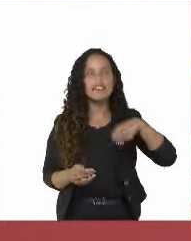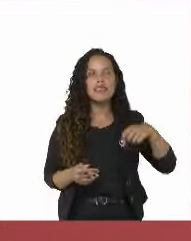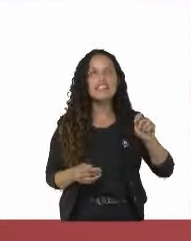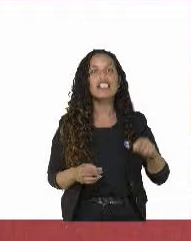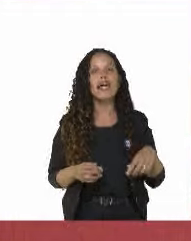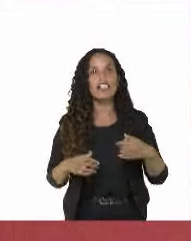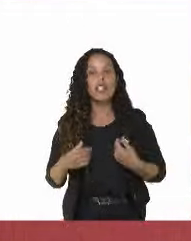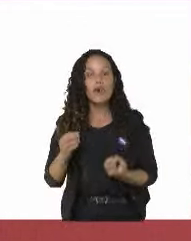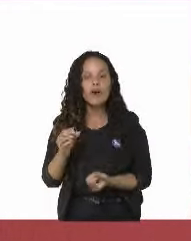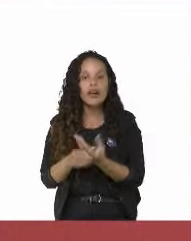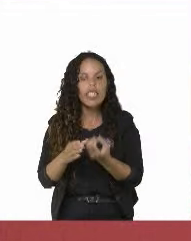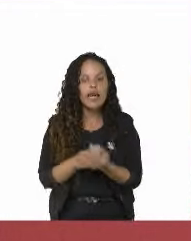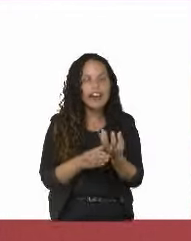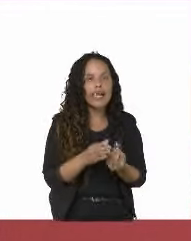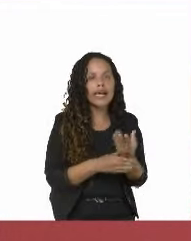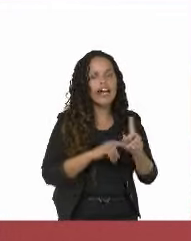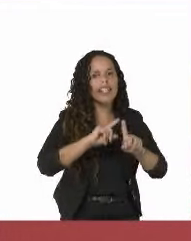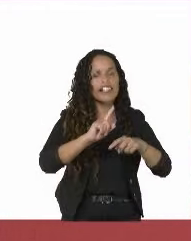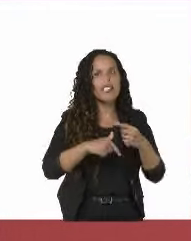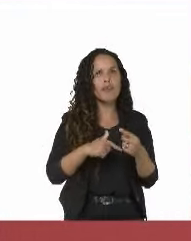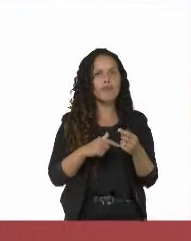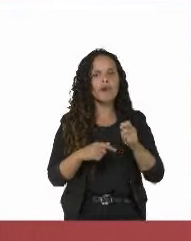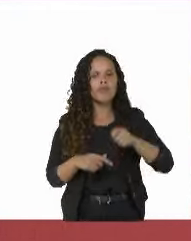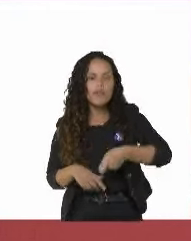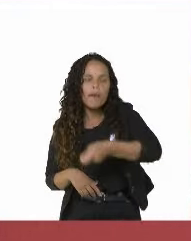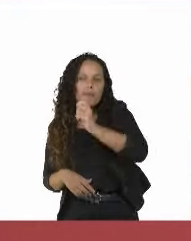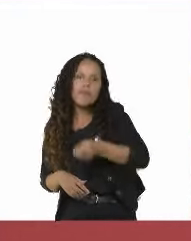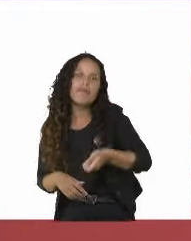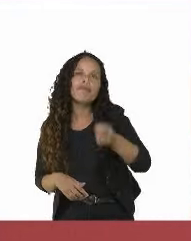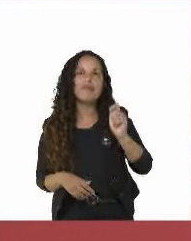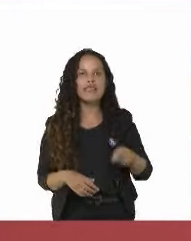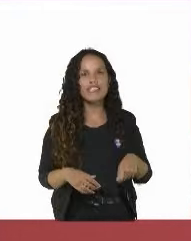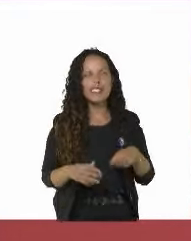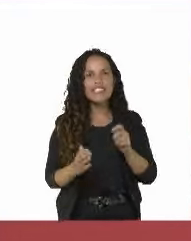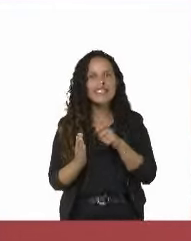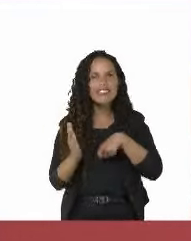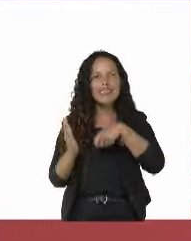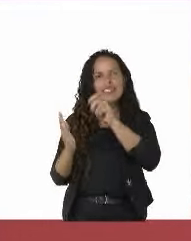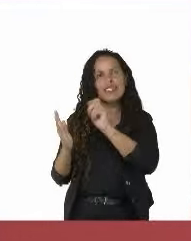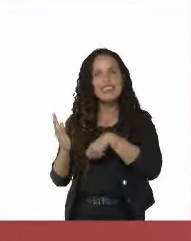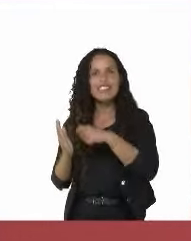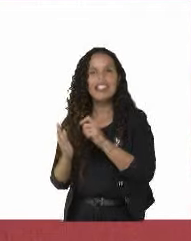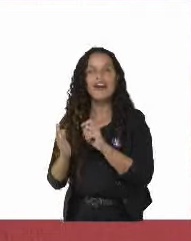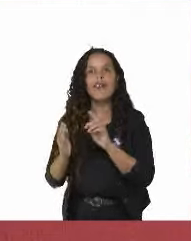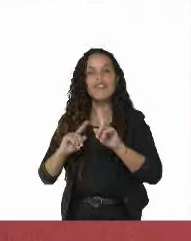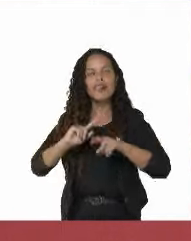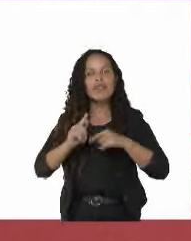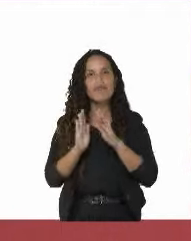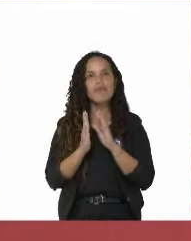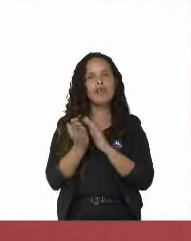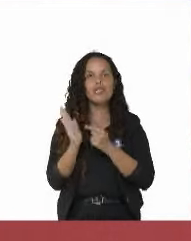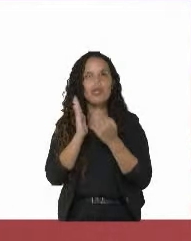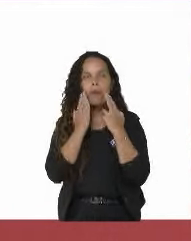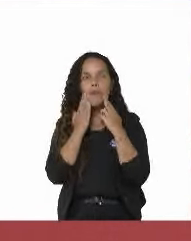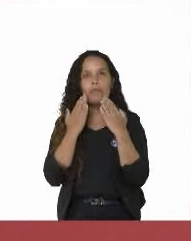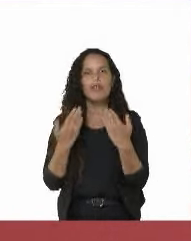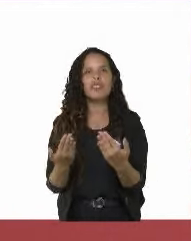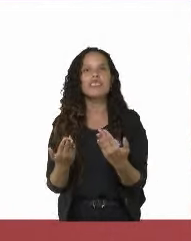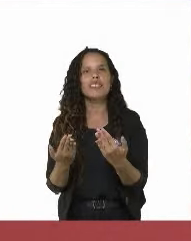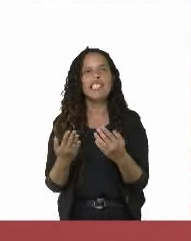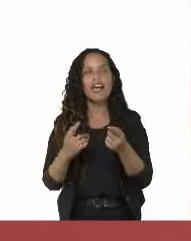gerar, criar coisas que depois eu pudesse simular com os pincéis. Fazer, de fato, esses desenhos. Trazer esses bordados para as estampas,